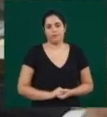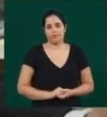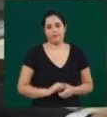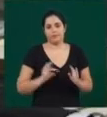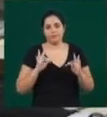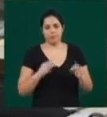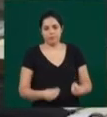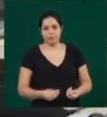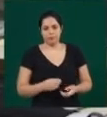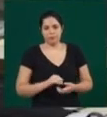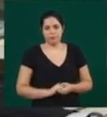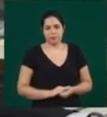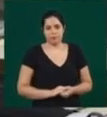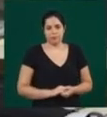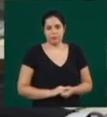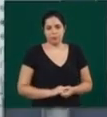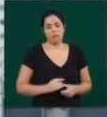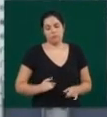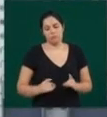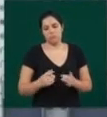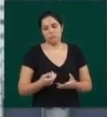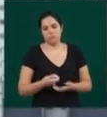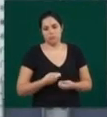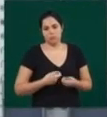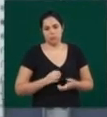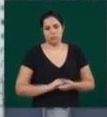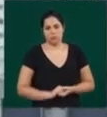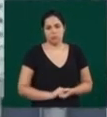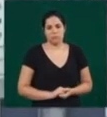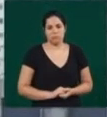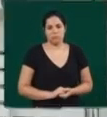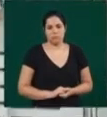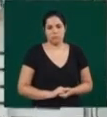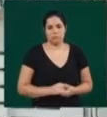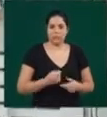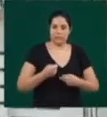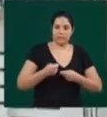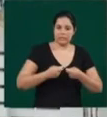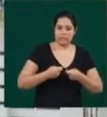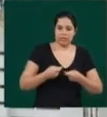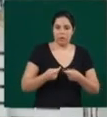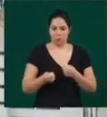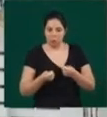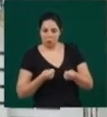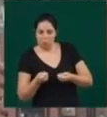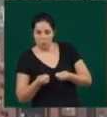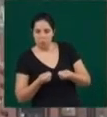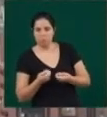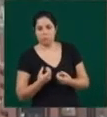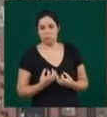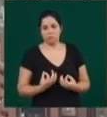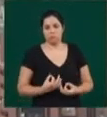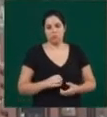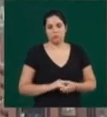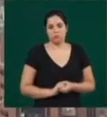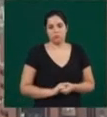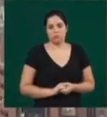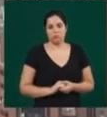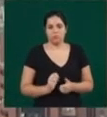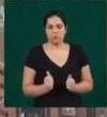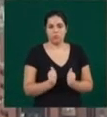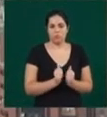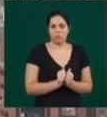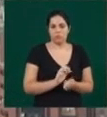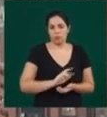o condomínio recebe mais rápido também. A boa gestão dos recursos e o controle adequado das cobranças podem se juntar a